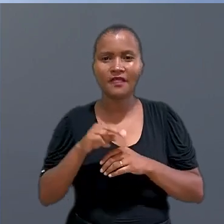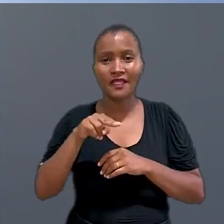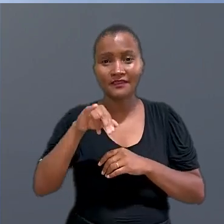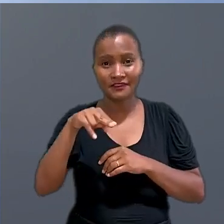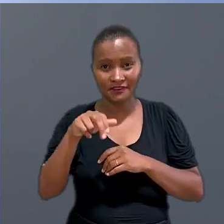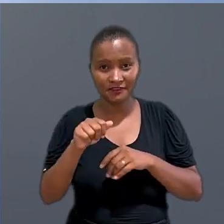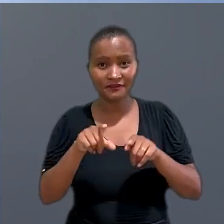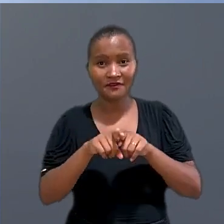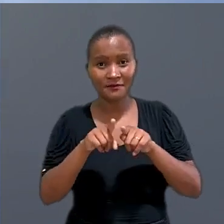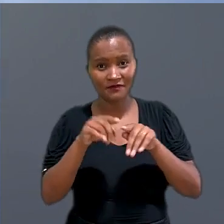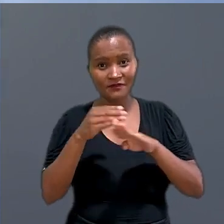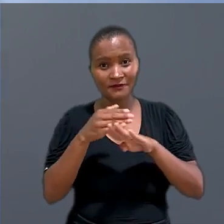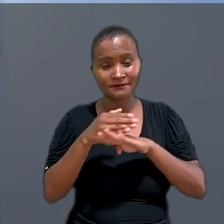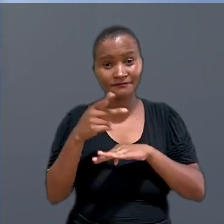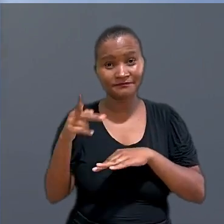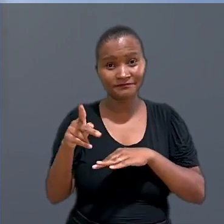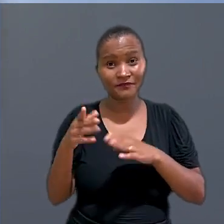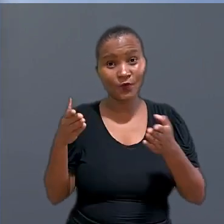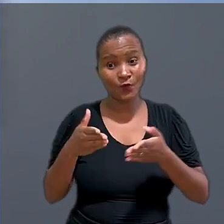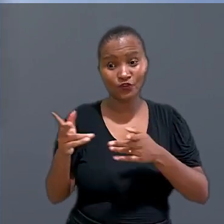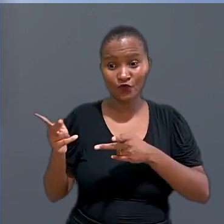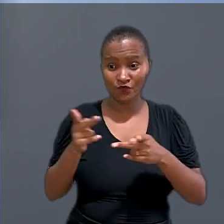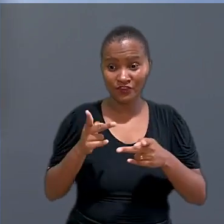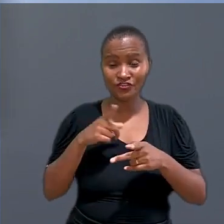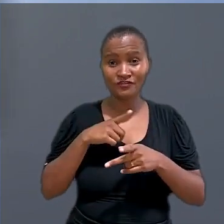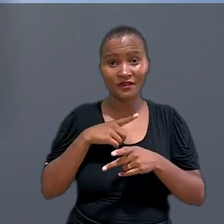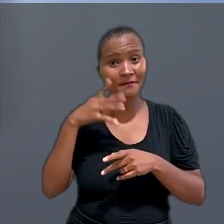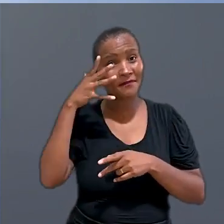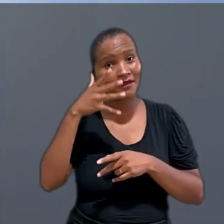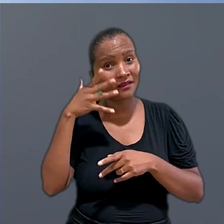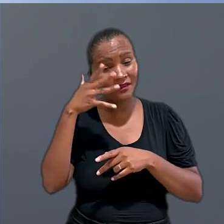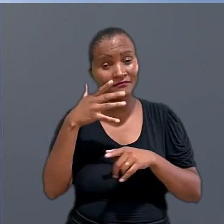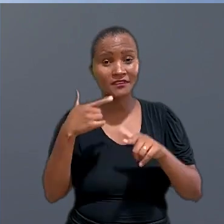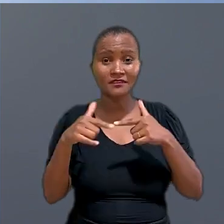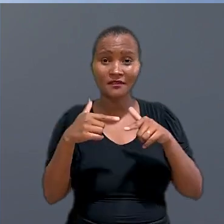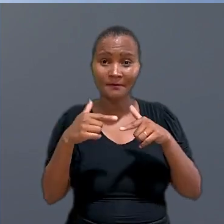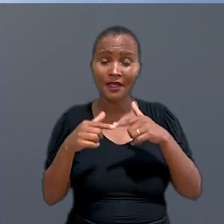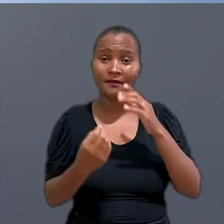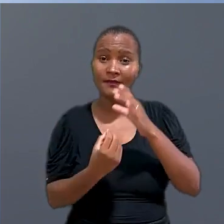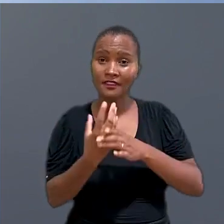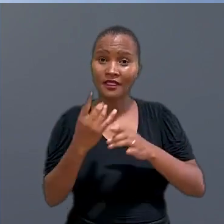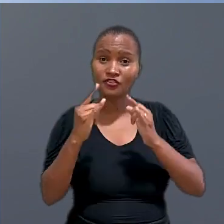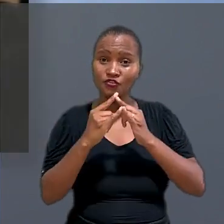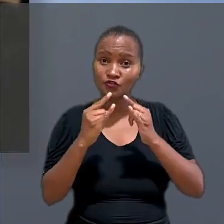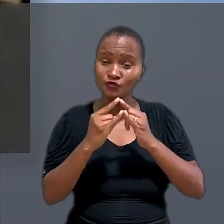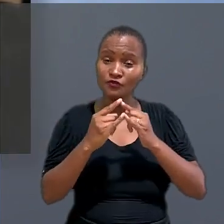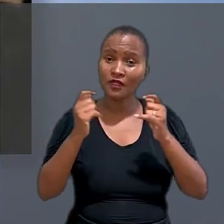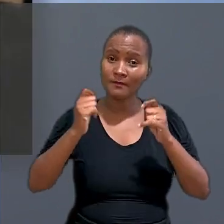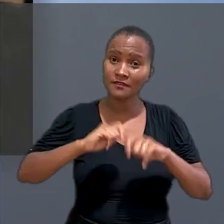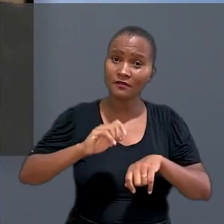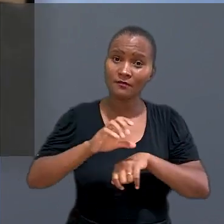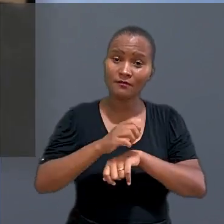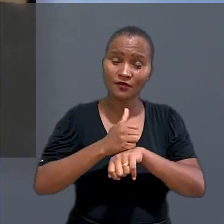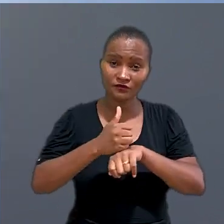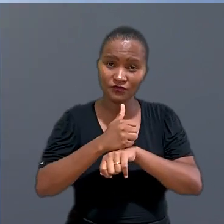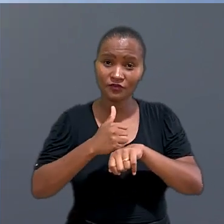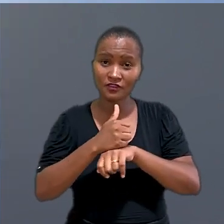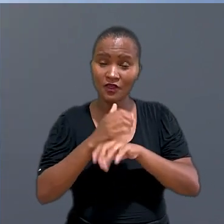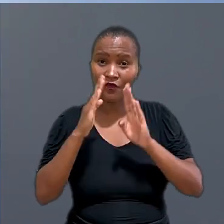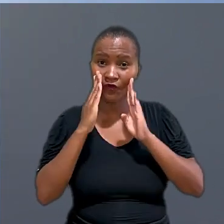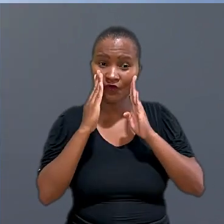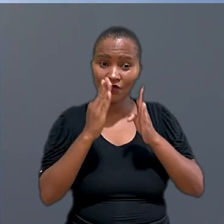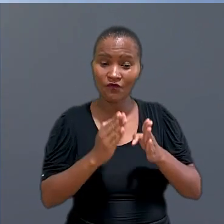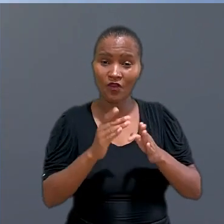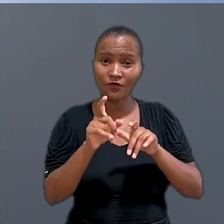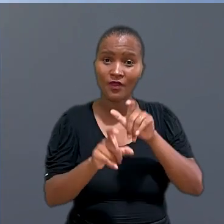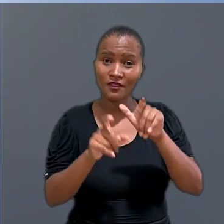a parte dela. Hoje recebe convites para palestras e trabalha na elaboração de um instituto de capacitação profissional